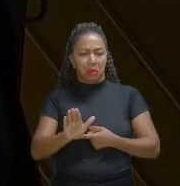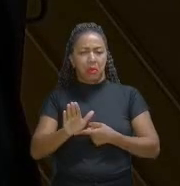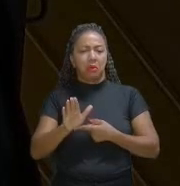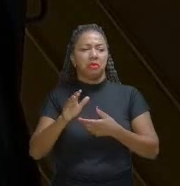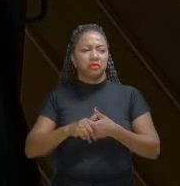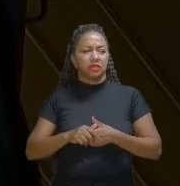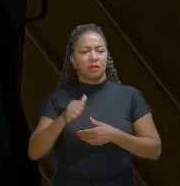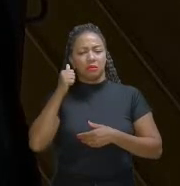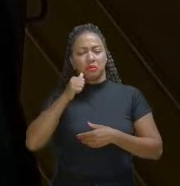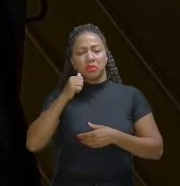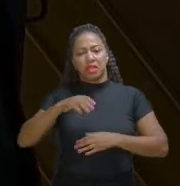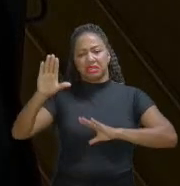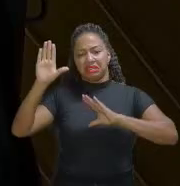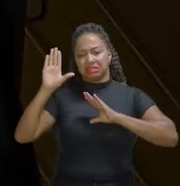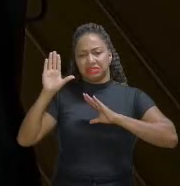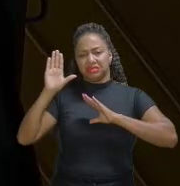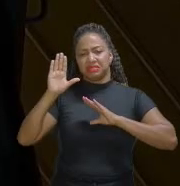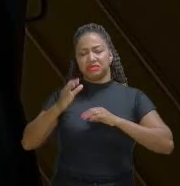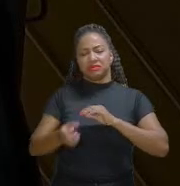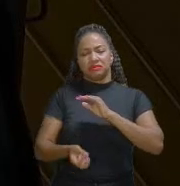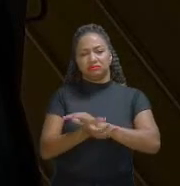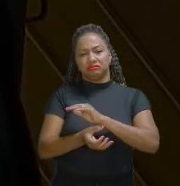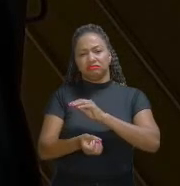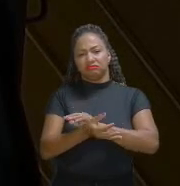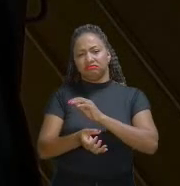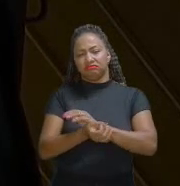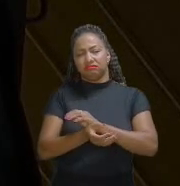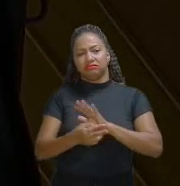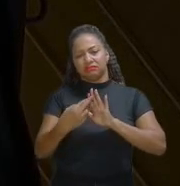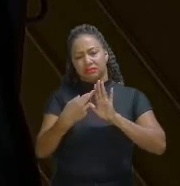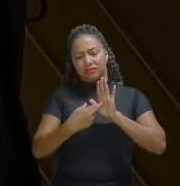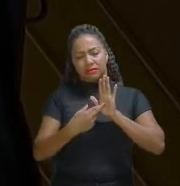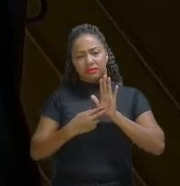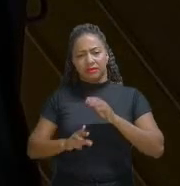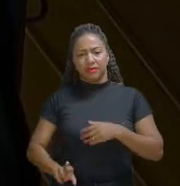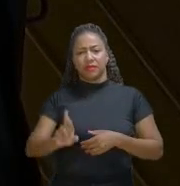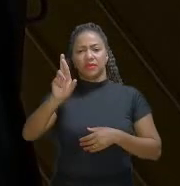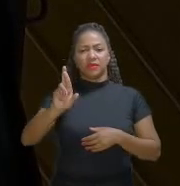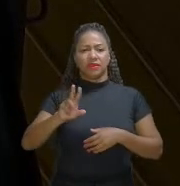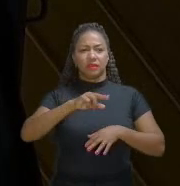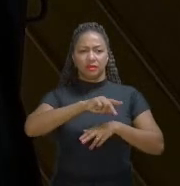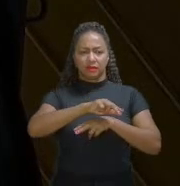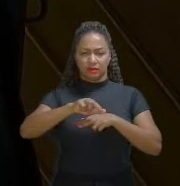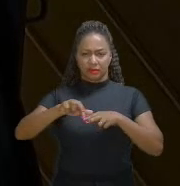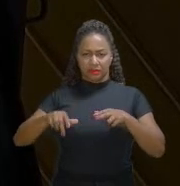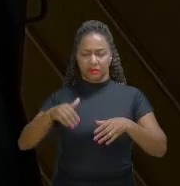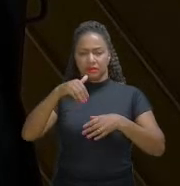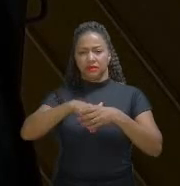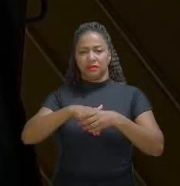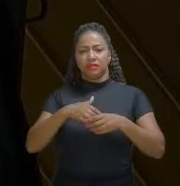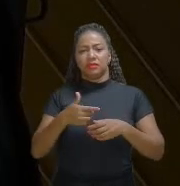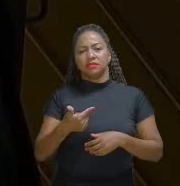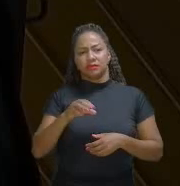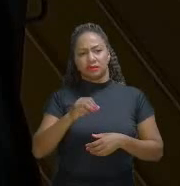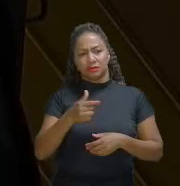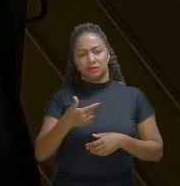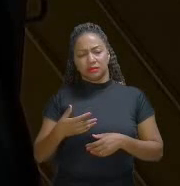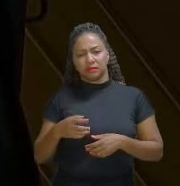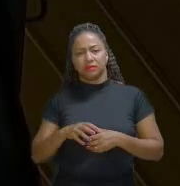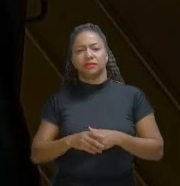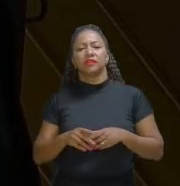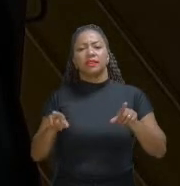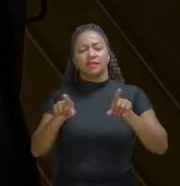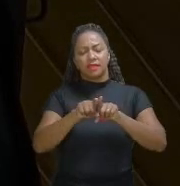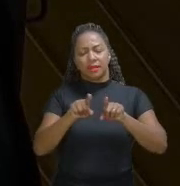candidaturas femininas com o objetivo de burlar a norma protetiva da representatividade de gênero nas eleições proporcionais. Ao